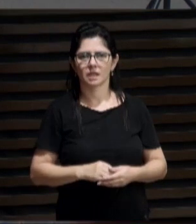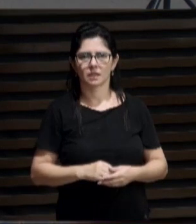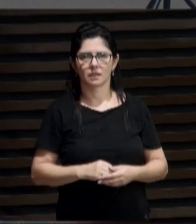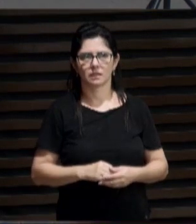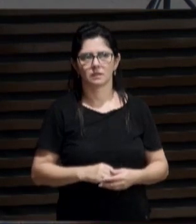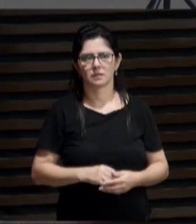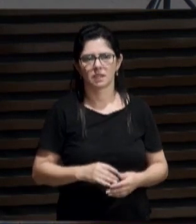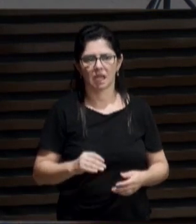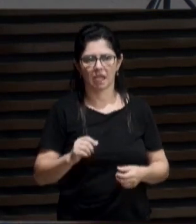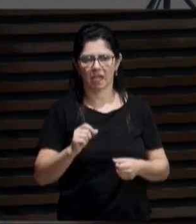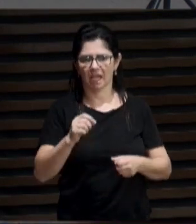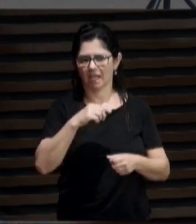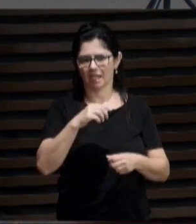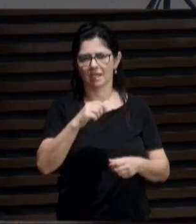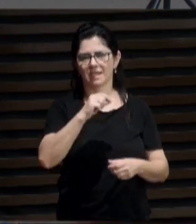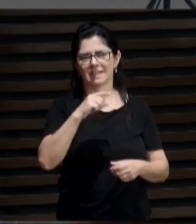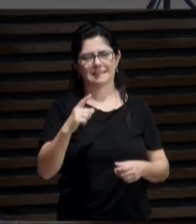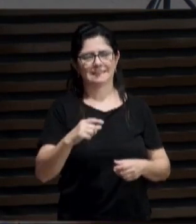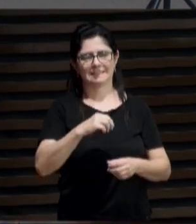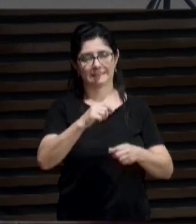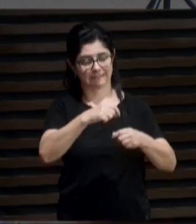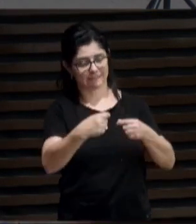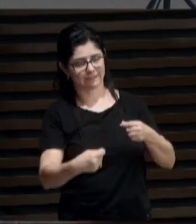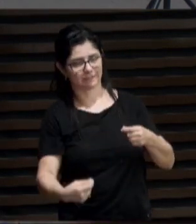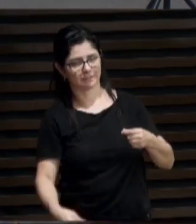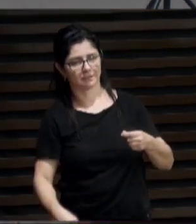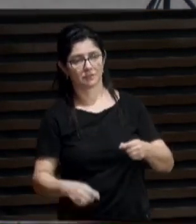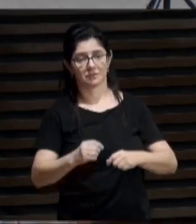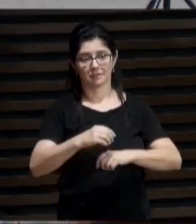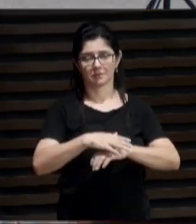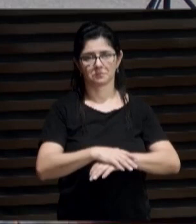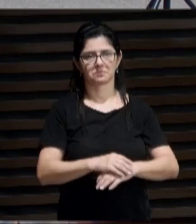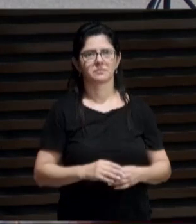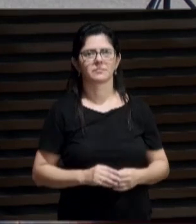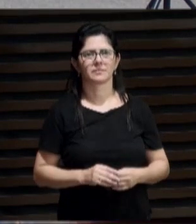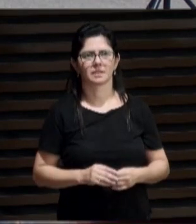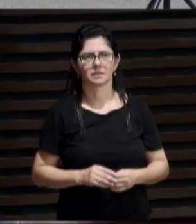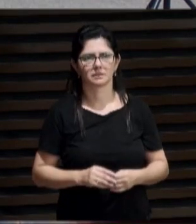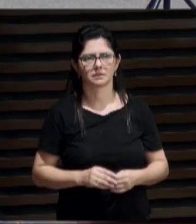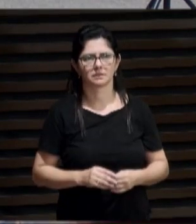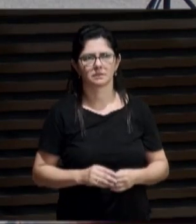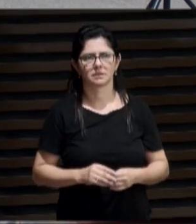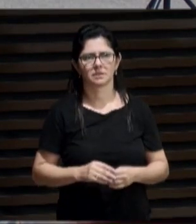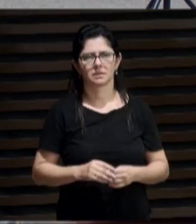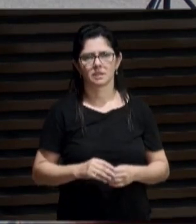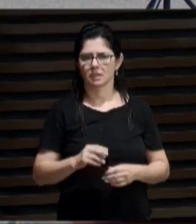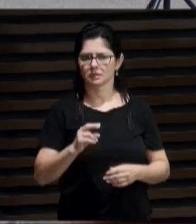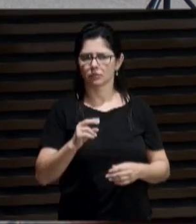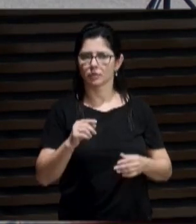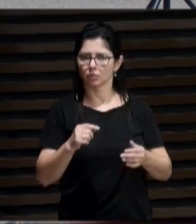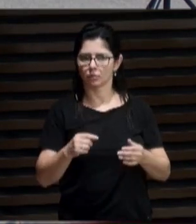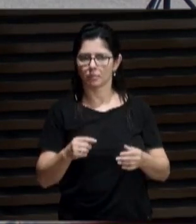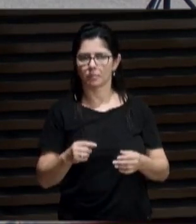si cintas. Eles criaram a maneira deles resolver o problema deles.